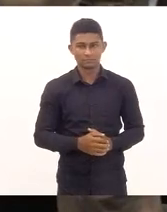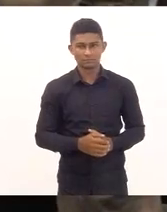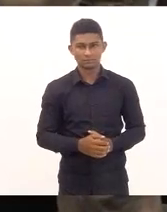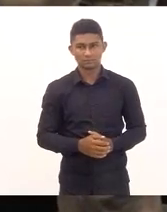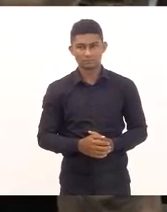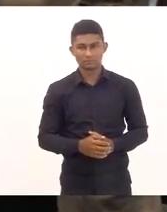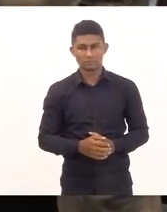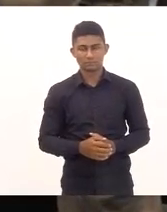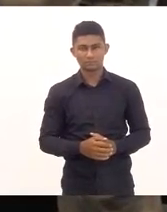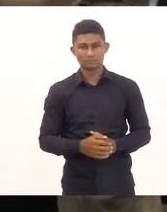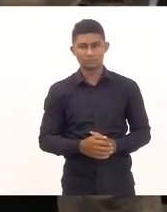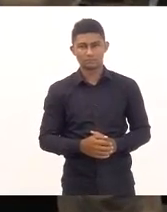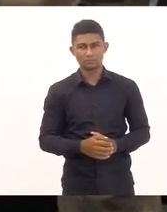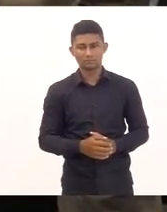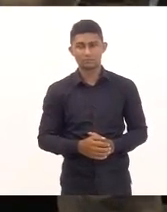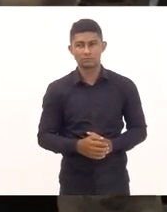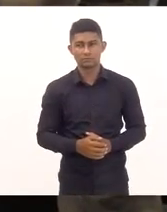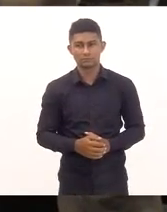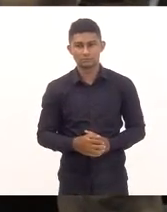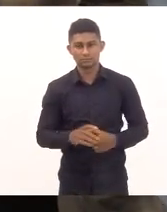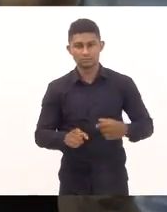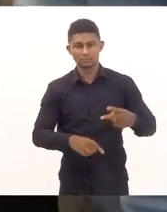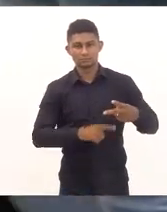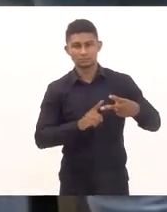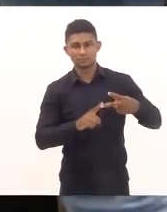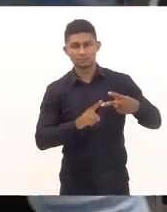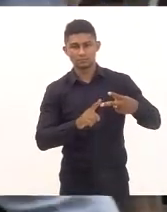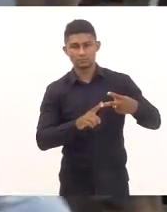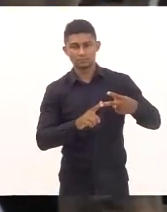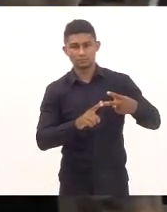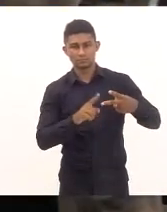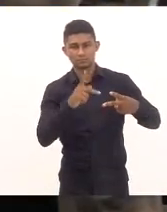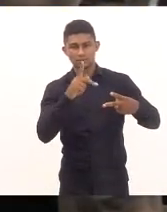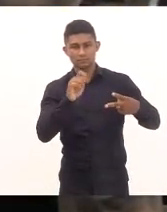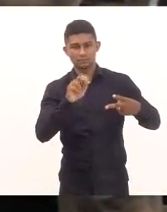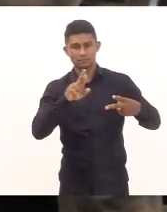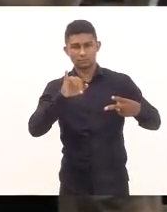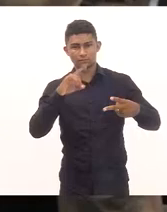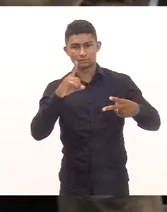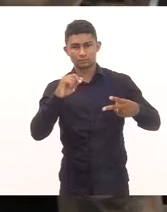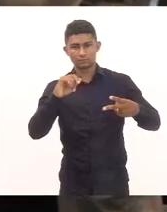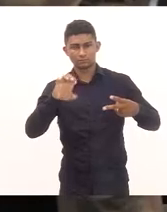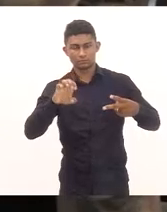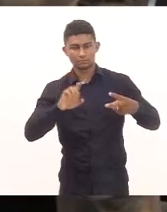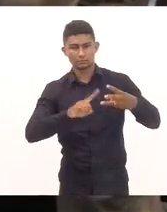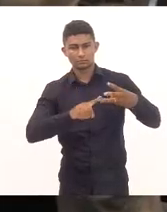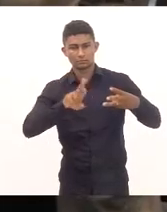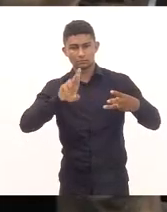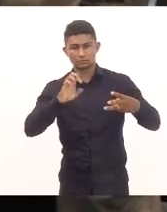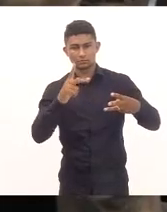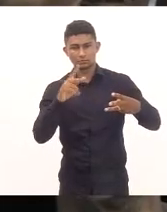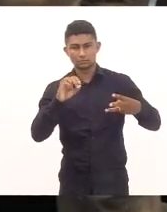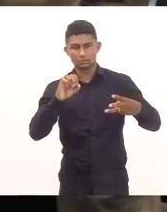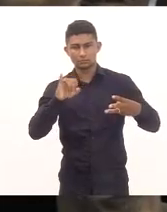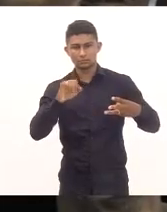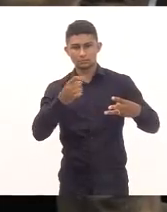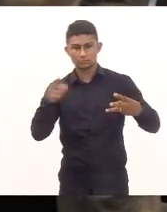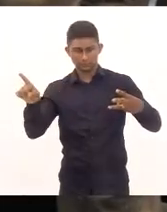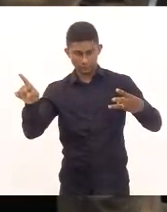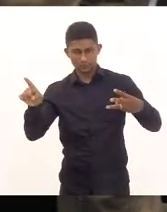Paridade e a reposição. Como ficam as viúvas? Como ficam os